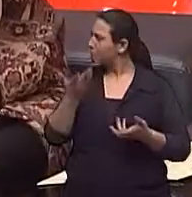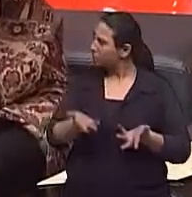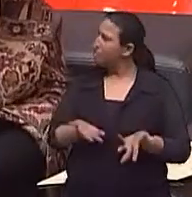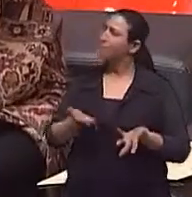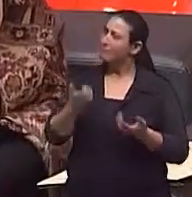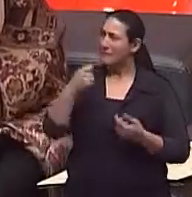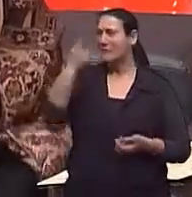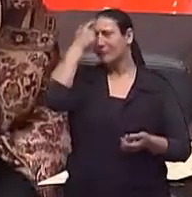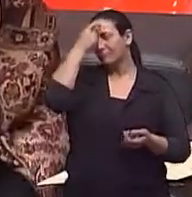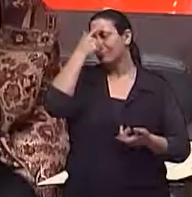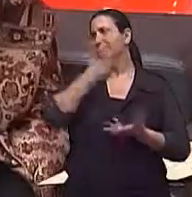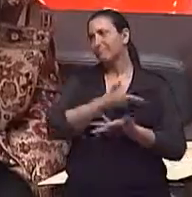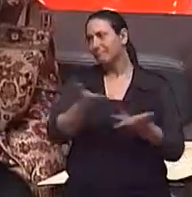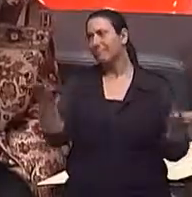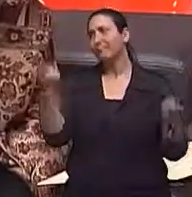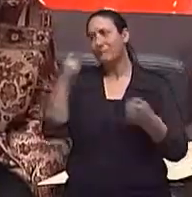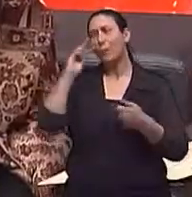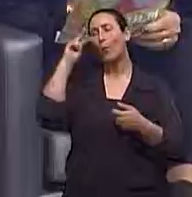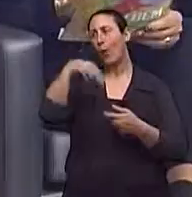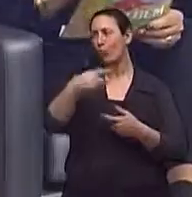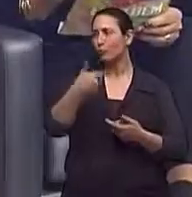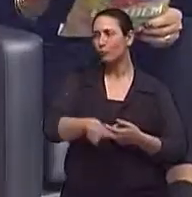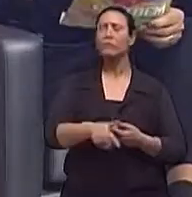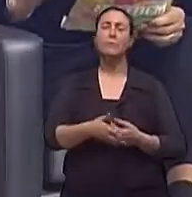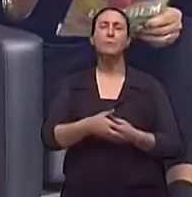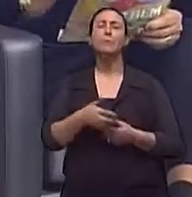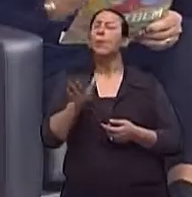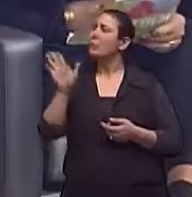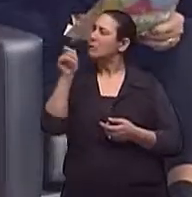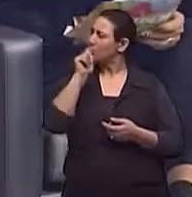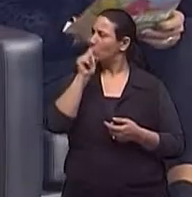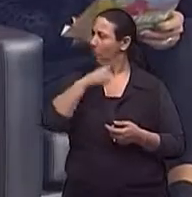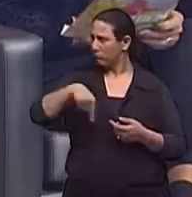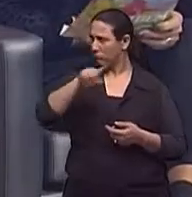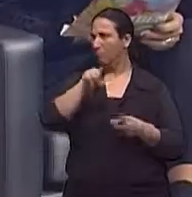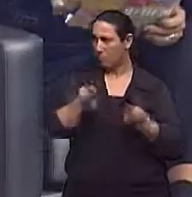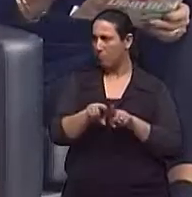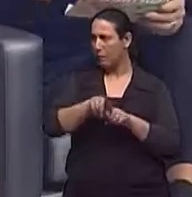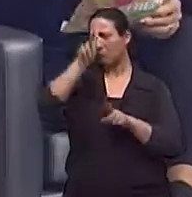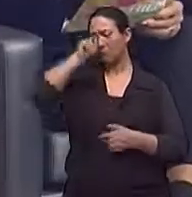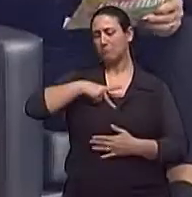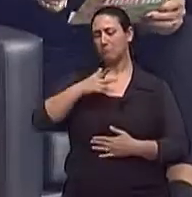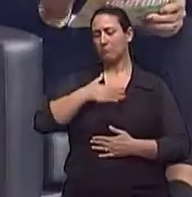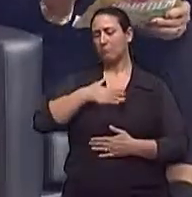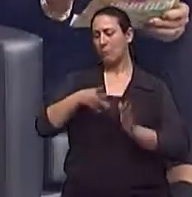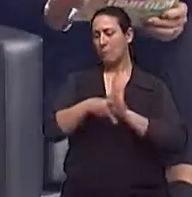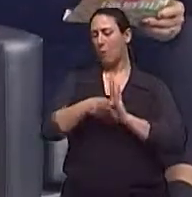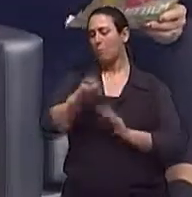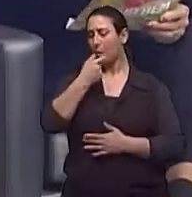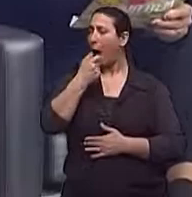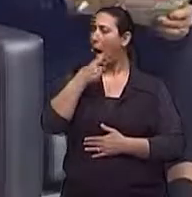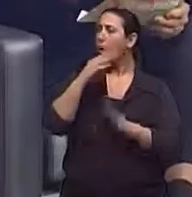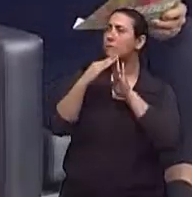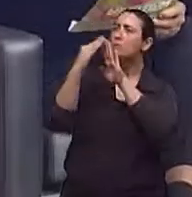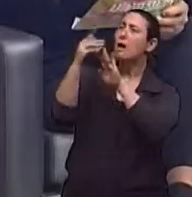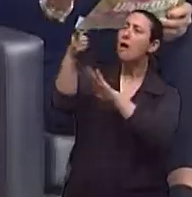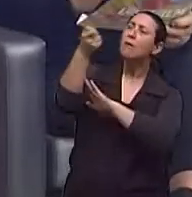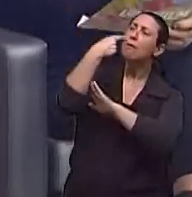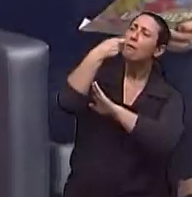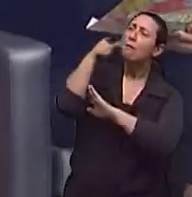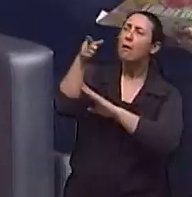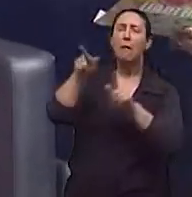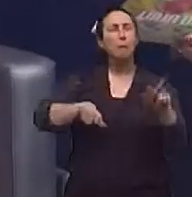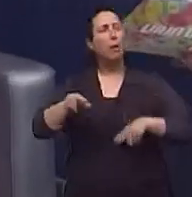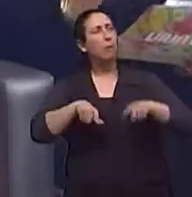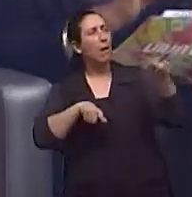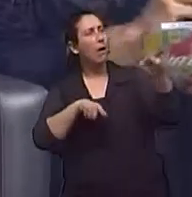utilizado com certeza isso também tem que ser revisar lá e as mulheres se automedicam mais também a vizinha funcionou para ela dar a